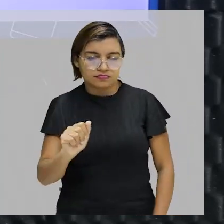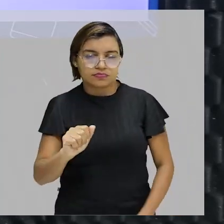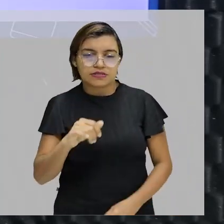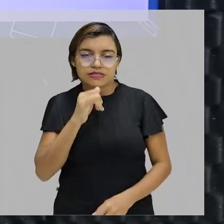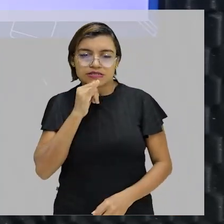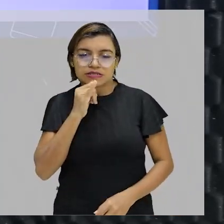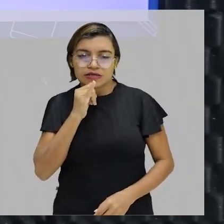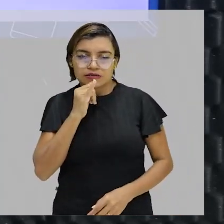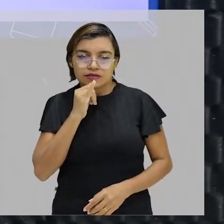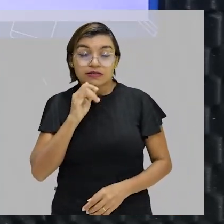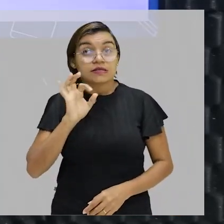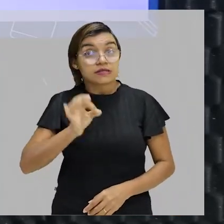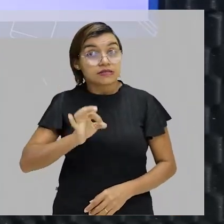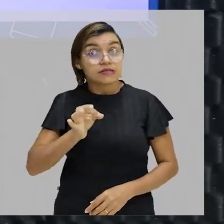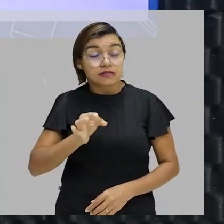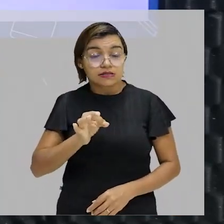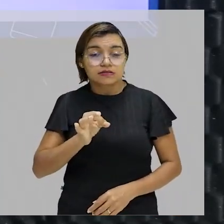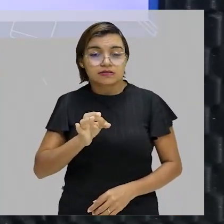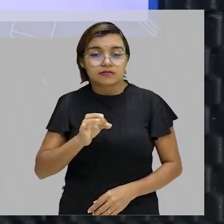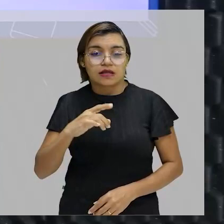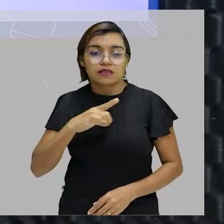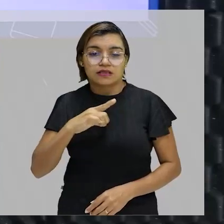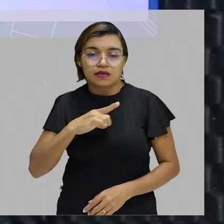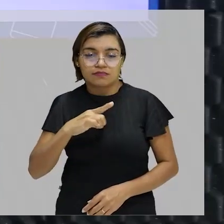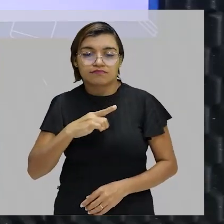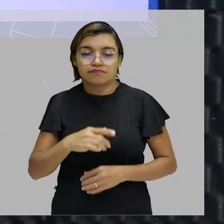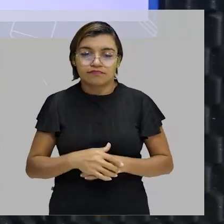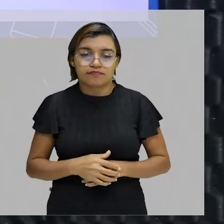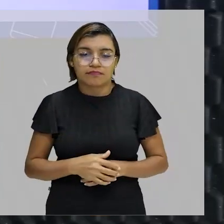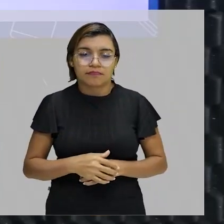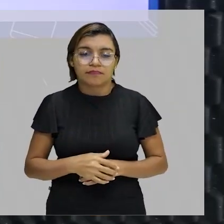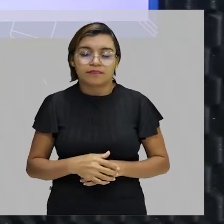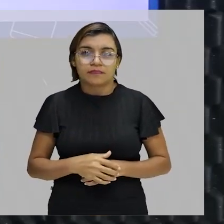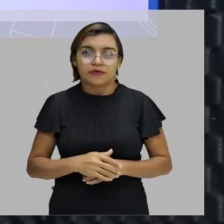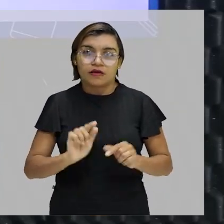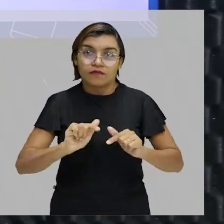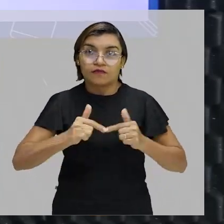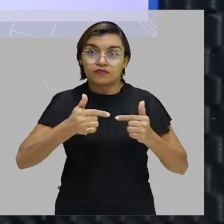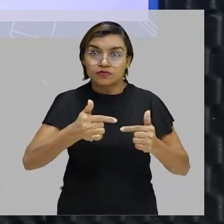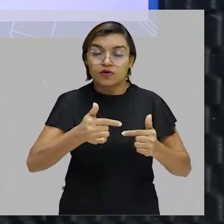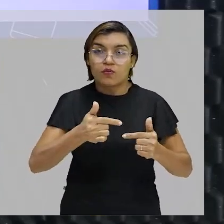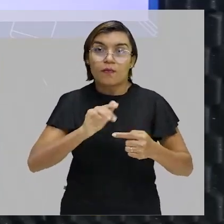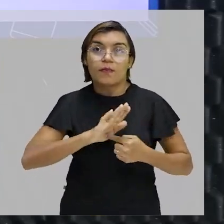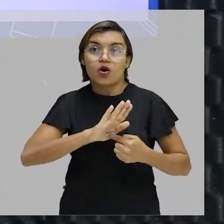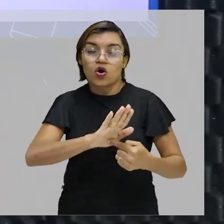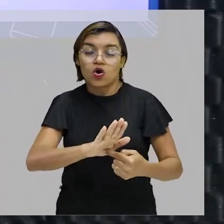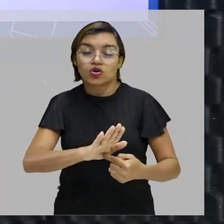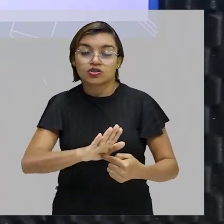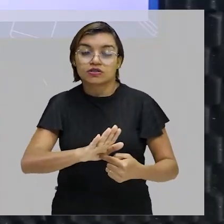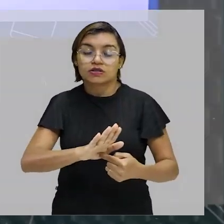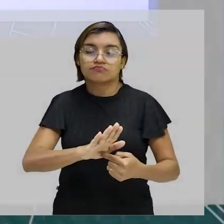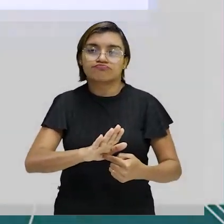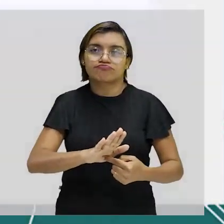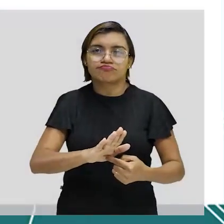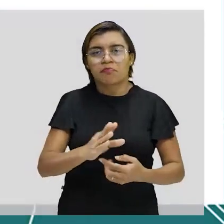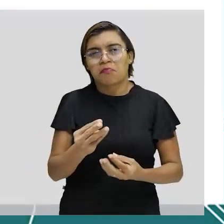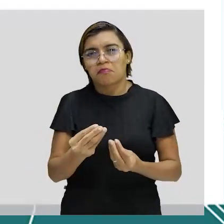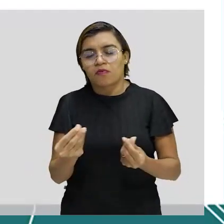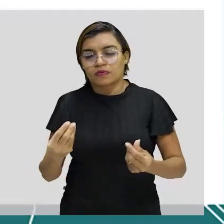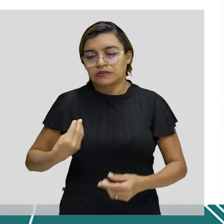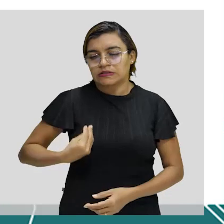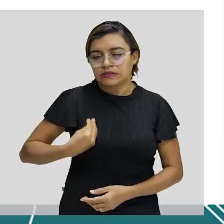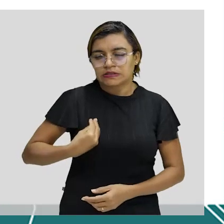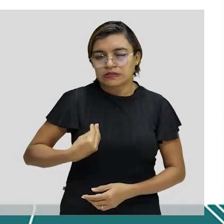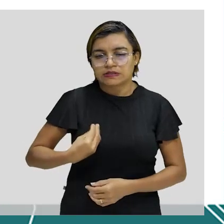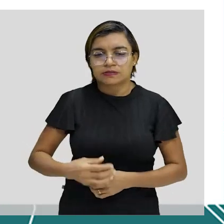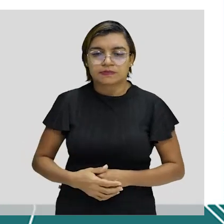impessoal, mas o verbo haver, sim. Quando ele tiver função, né, entendimento de existir. O